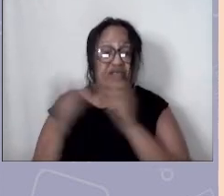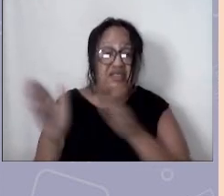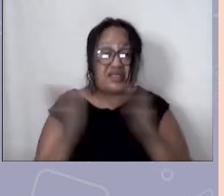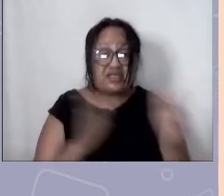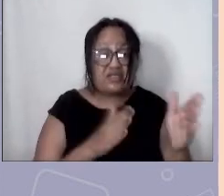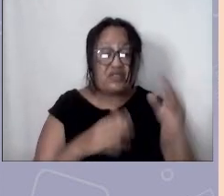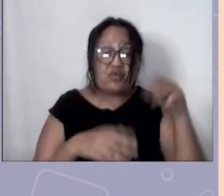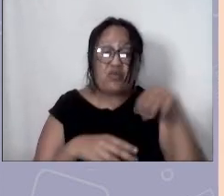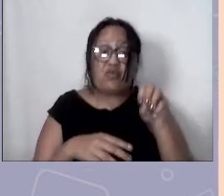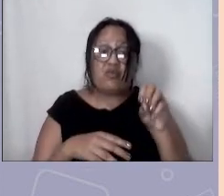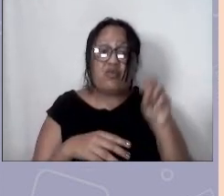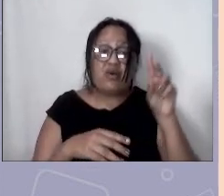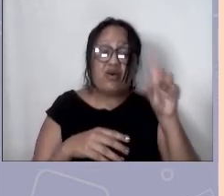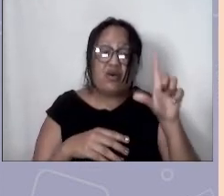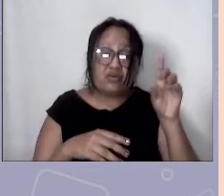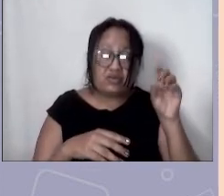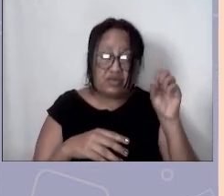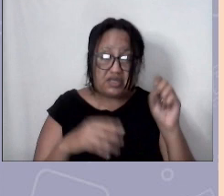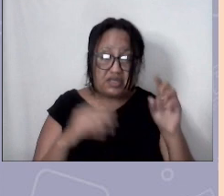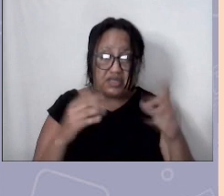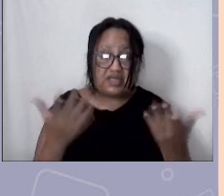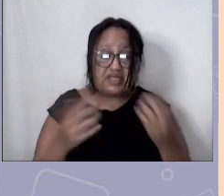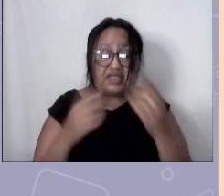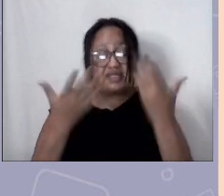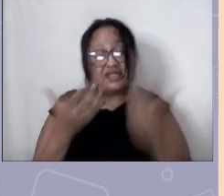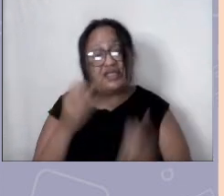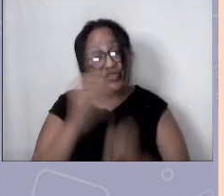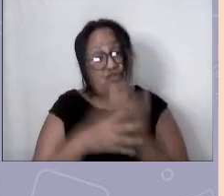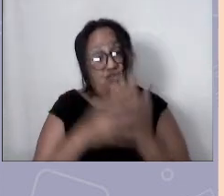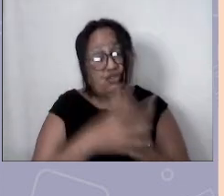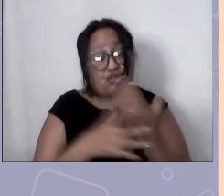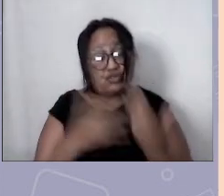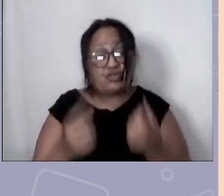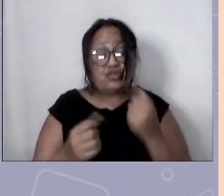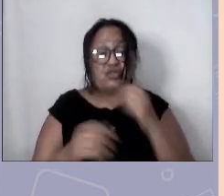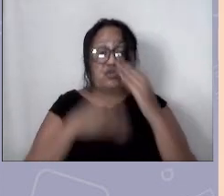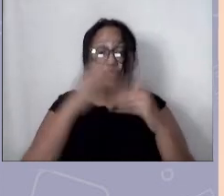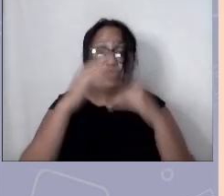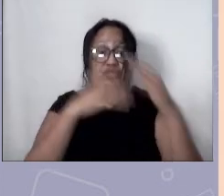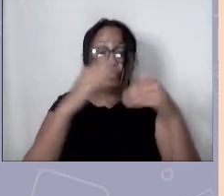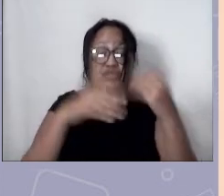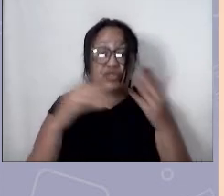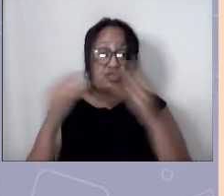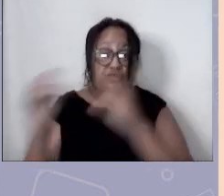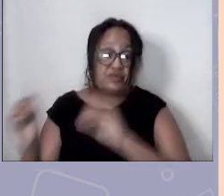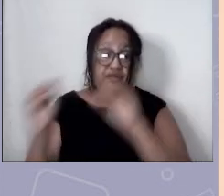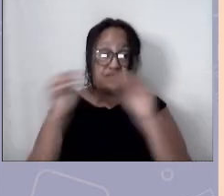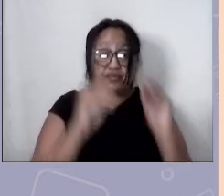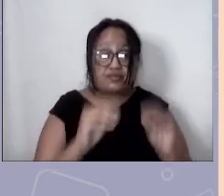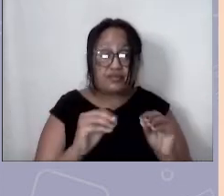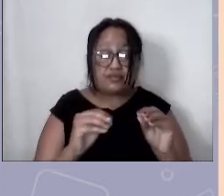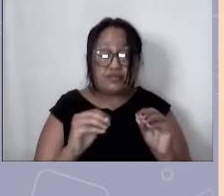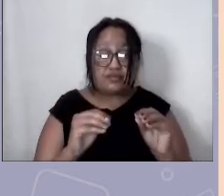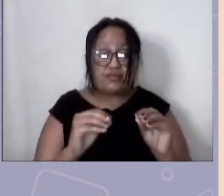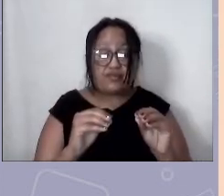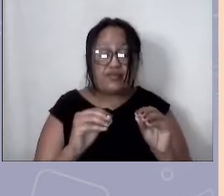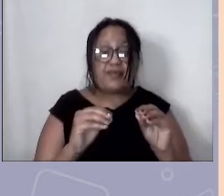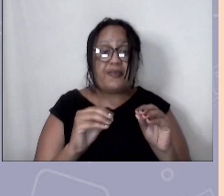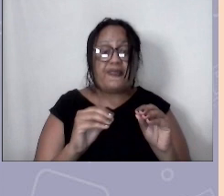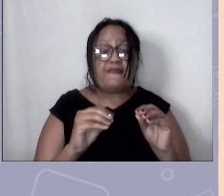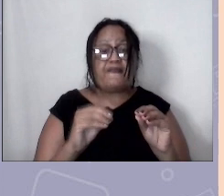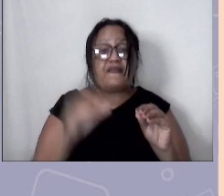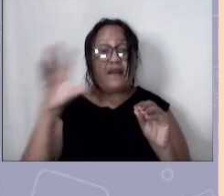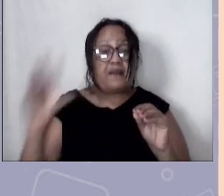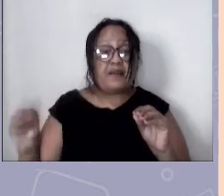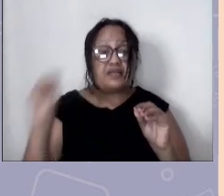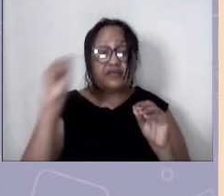o RNA mensageiro que ia ser gerado e vamos lembrar do processo de transcrição que é justamente pegar um trecho